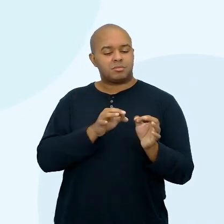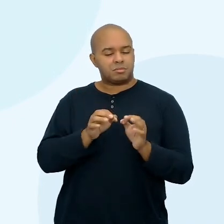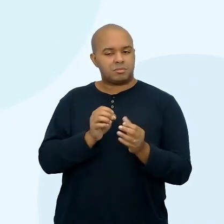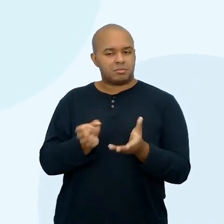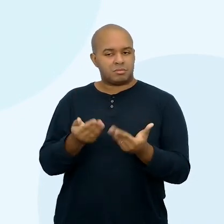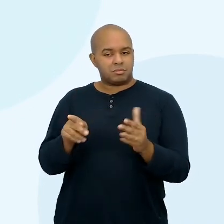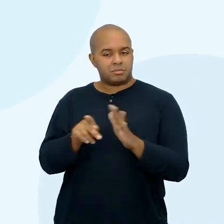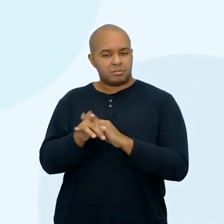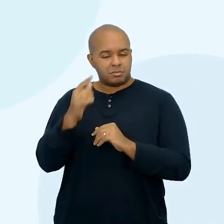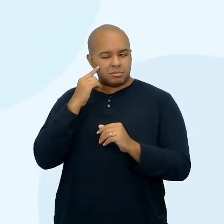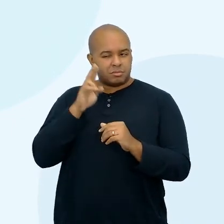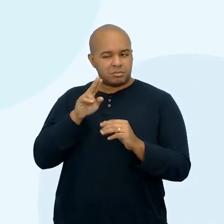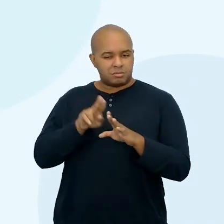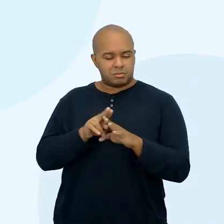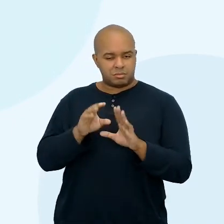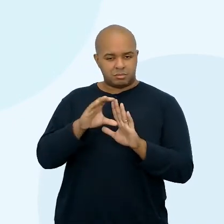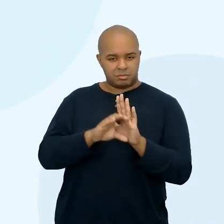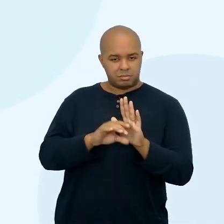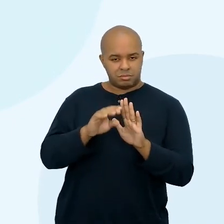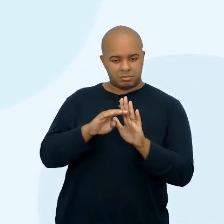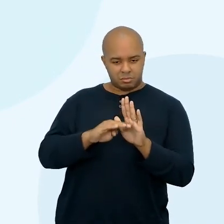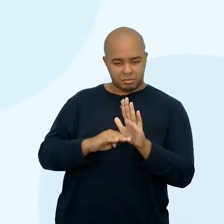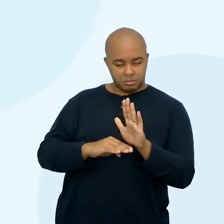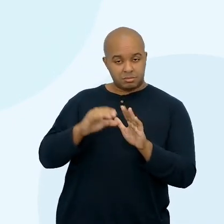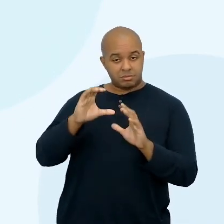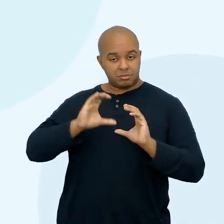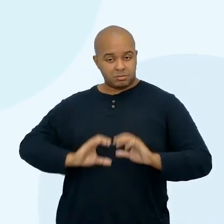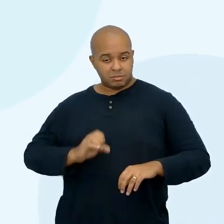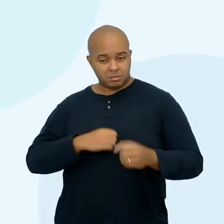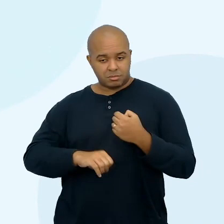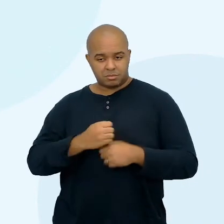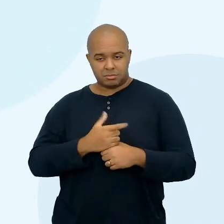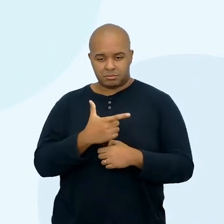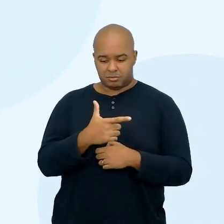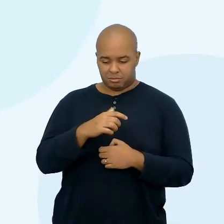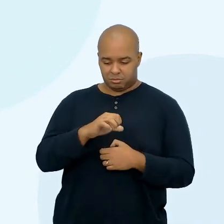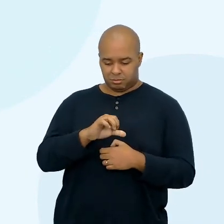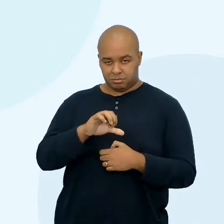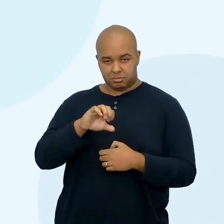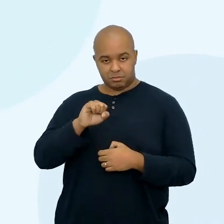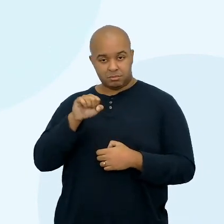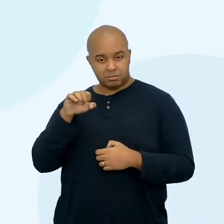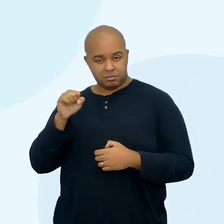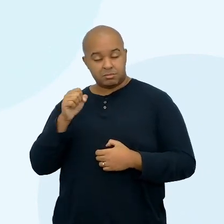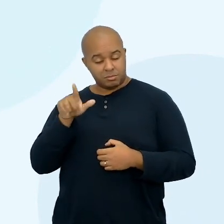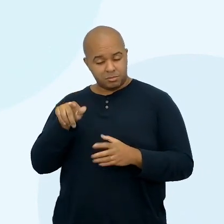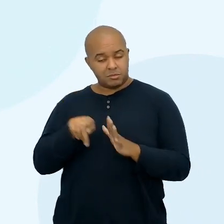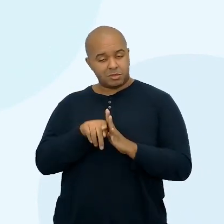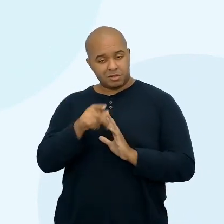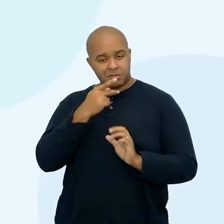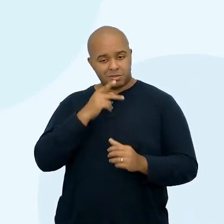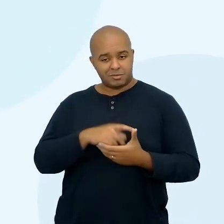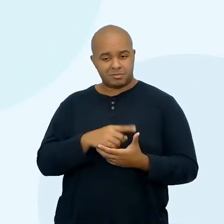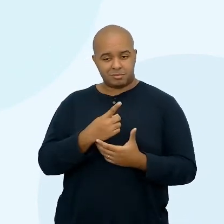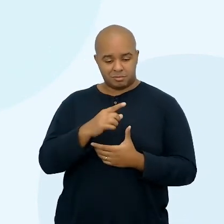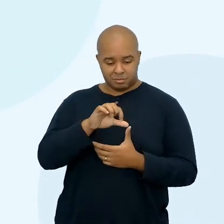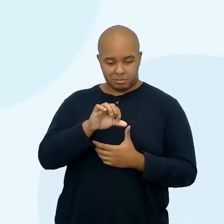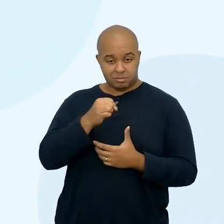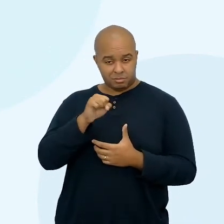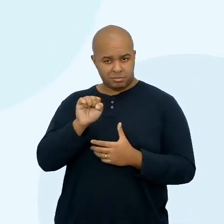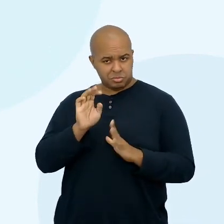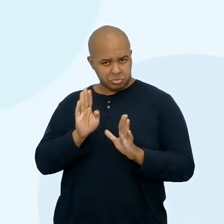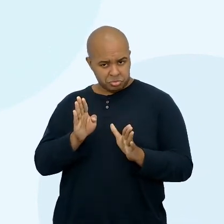dependente, povo tem que ser ativo e fazer política. E por isso, esse modelo dos conselhos